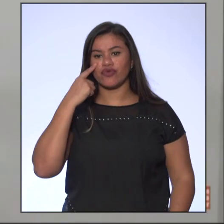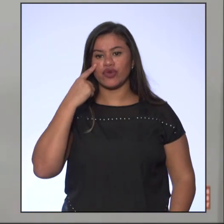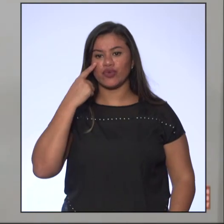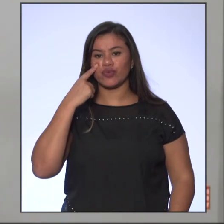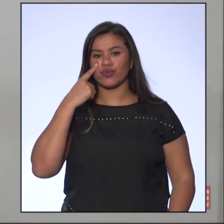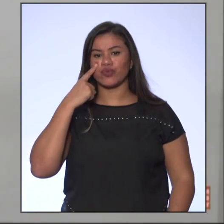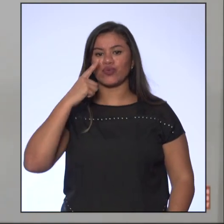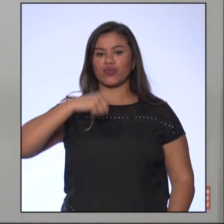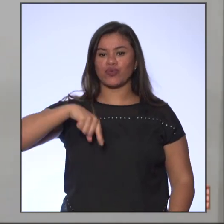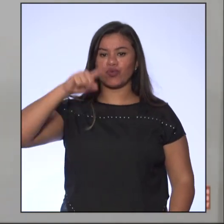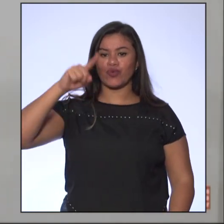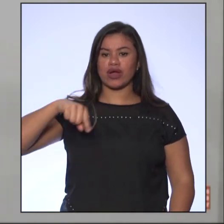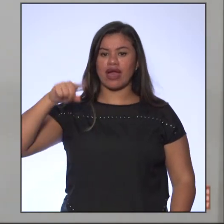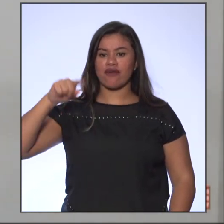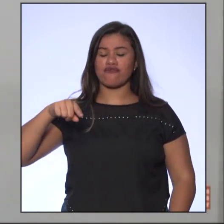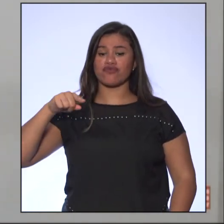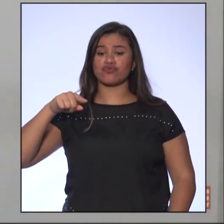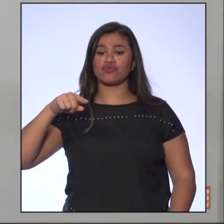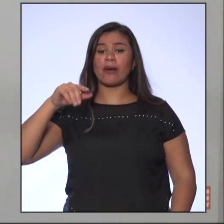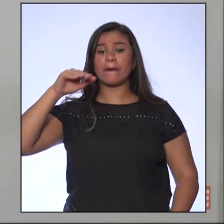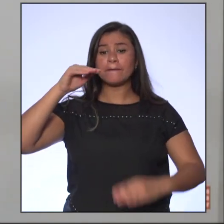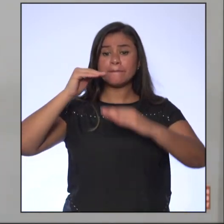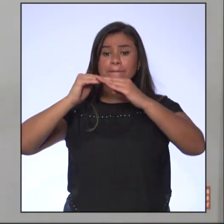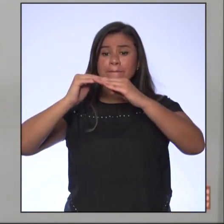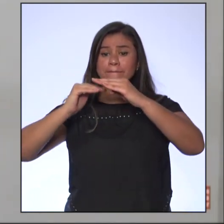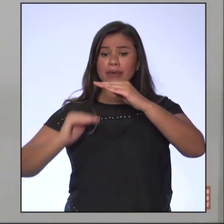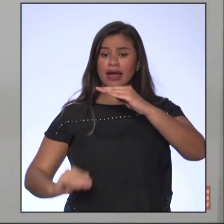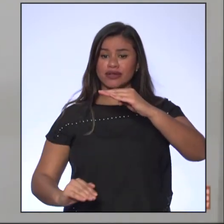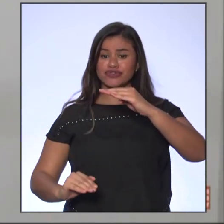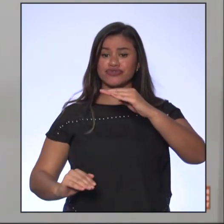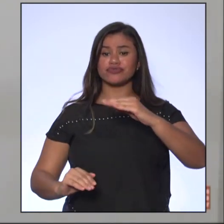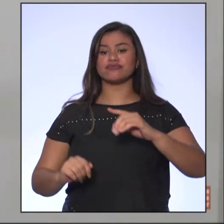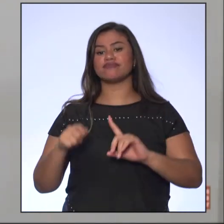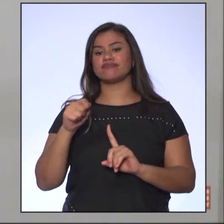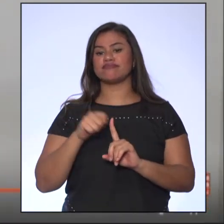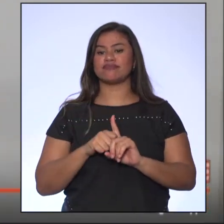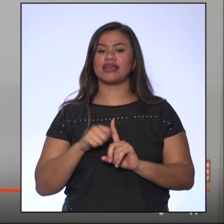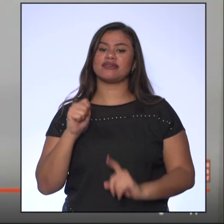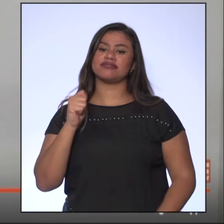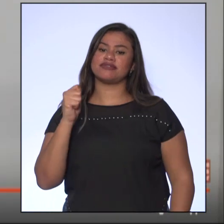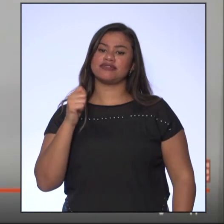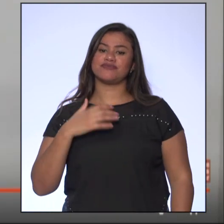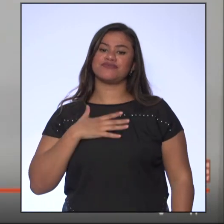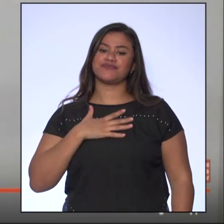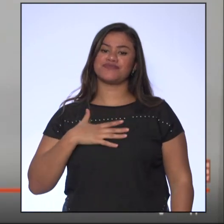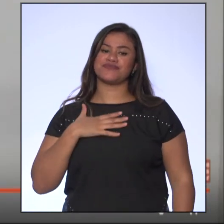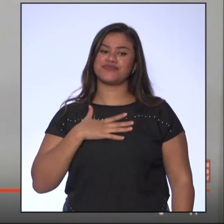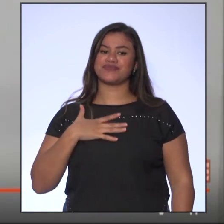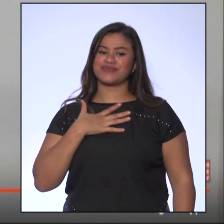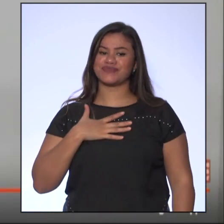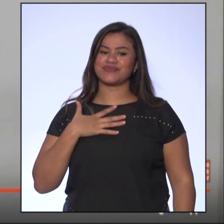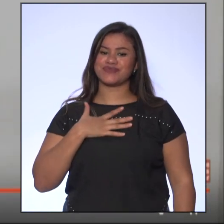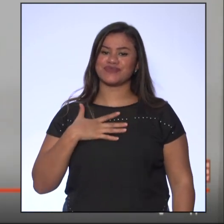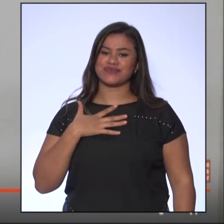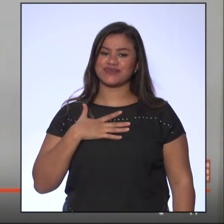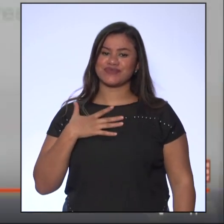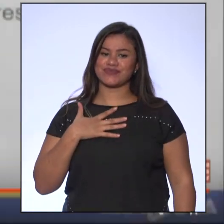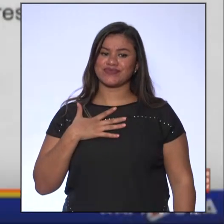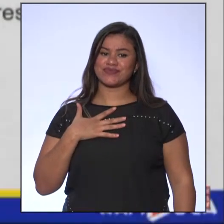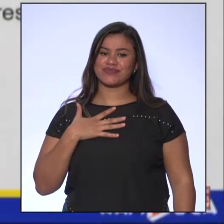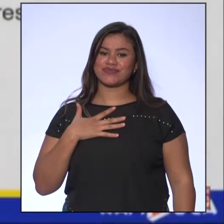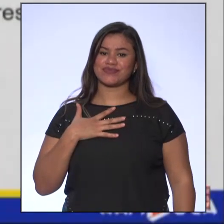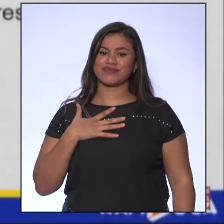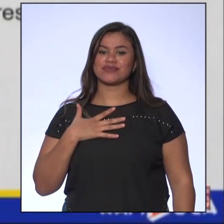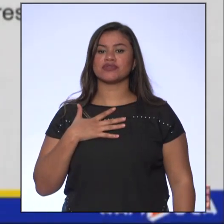no gráfico que o mês mais baixo é o mês de agosto. Confirma aí. O mês mais alto, coloca o gráfico